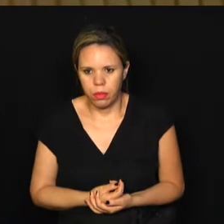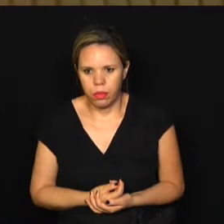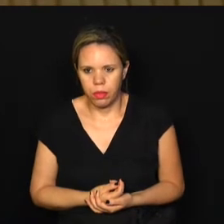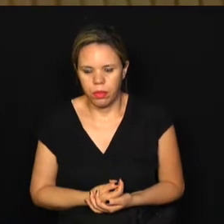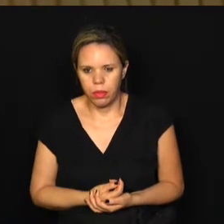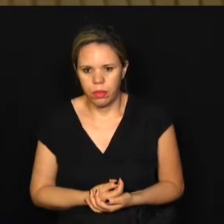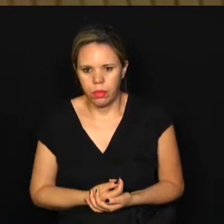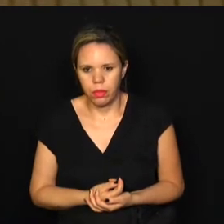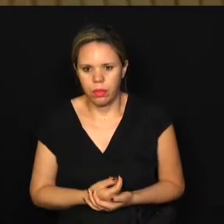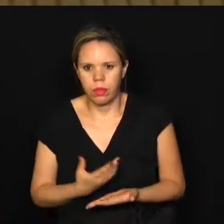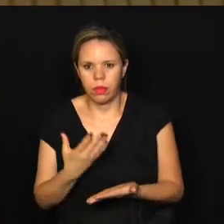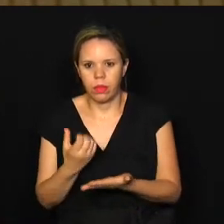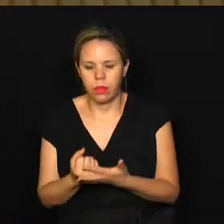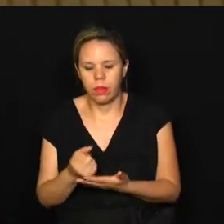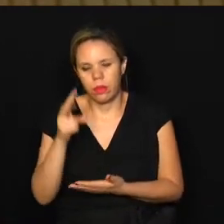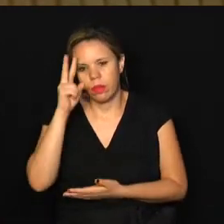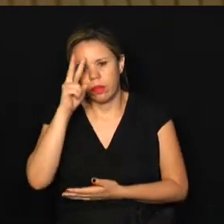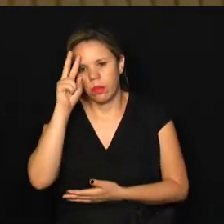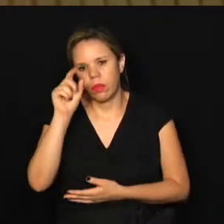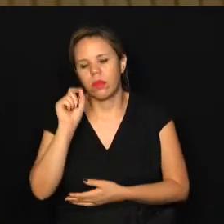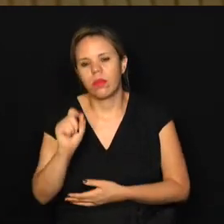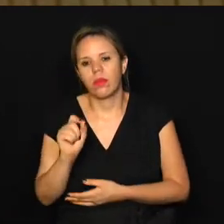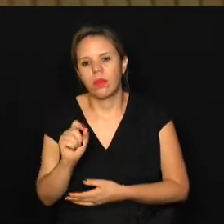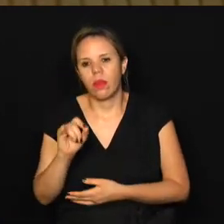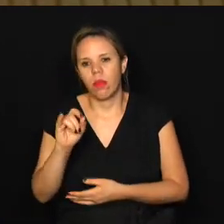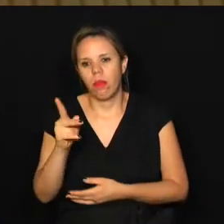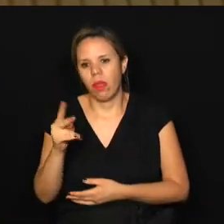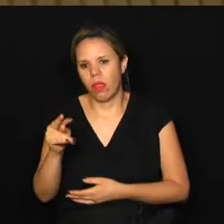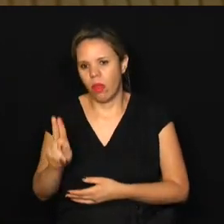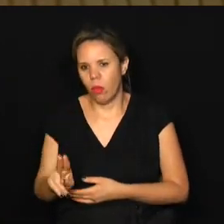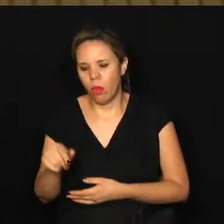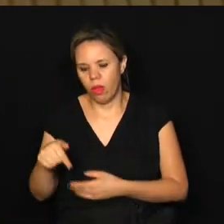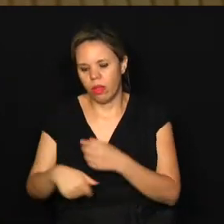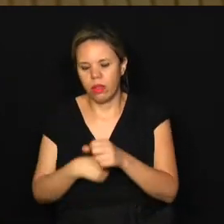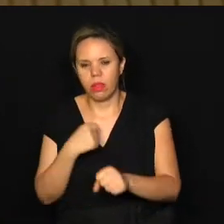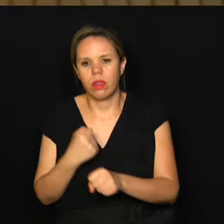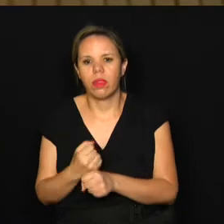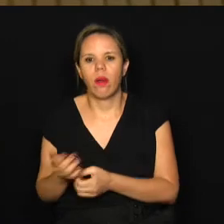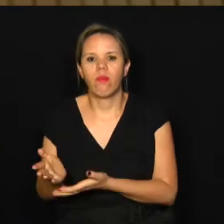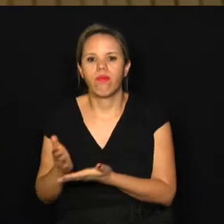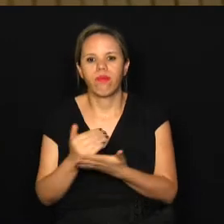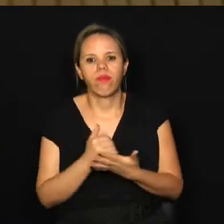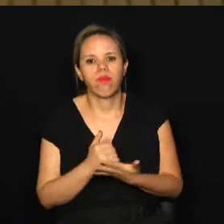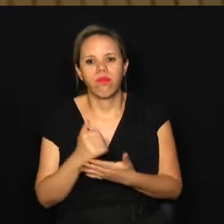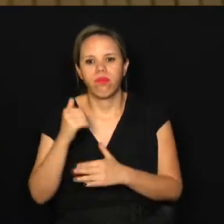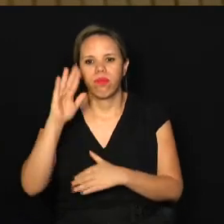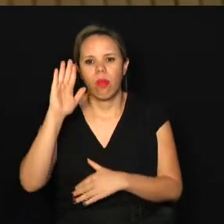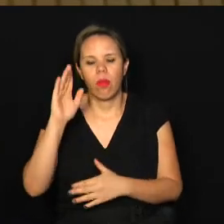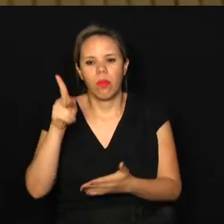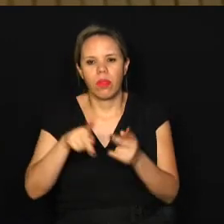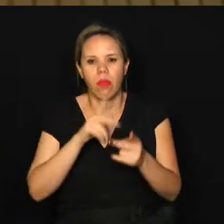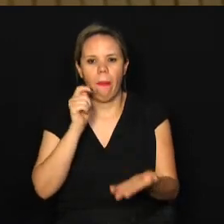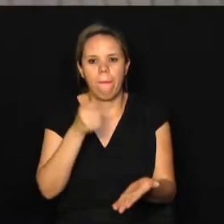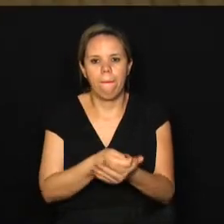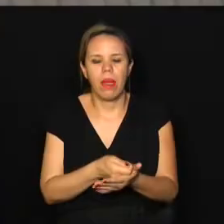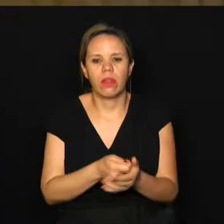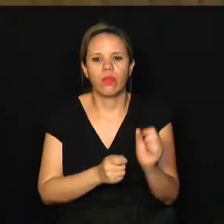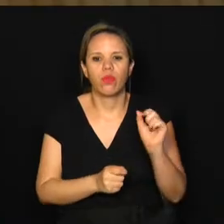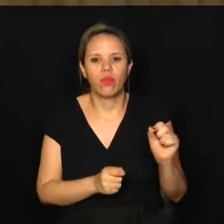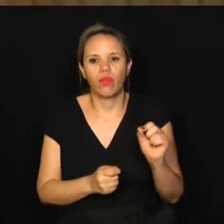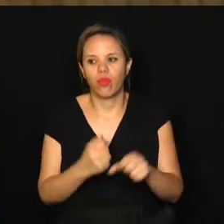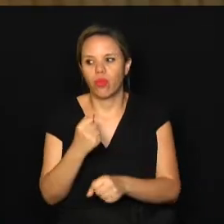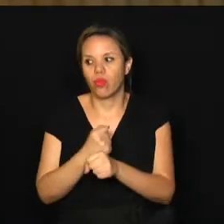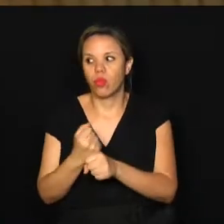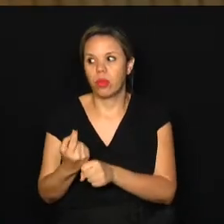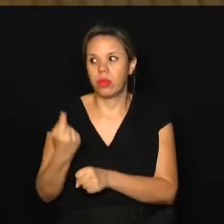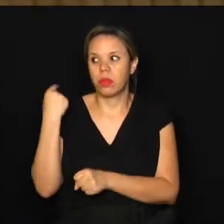de recebimento. Lembrando que, no caso do IPTU, esse ano nós recebemos mais pagamentos à vista do que nos anos